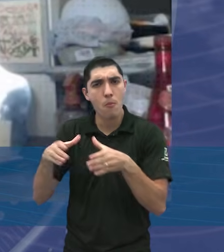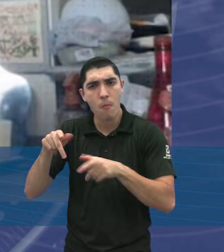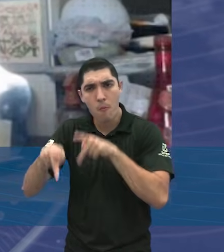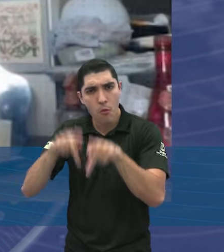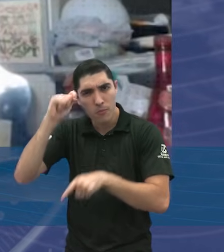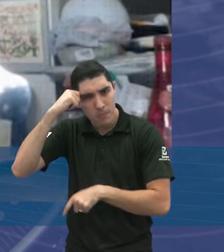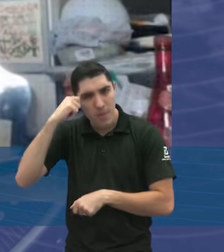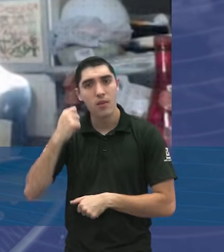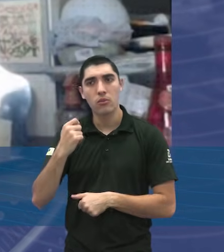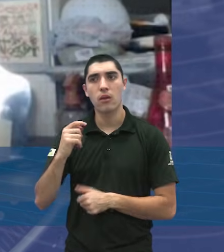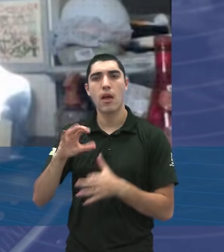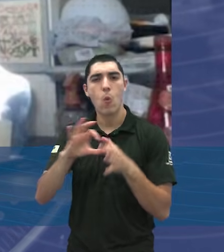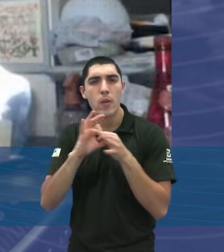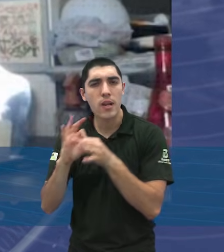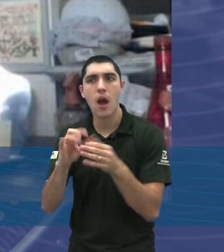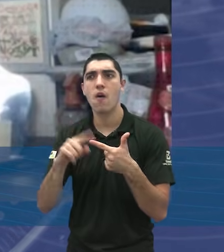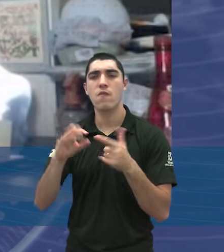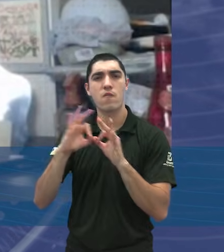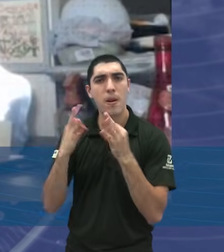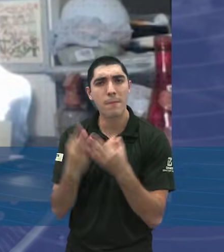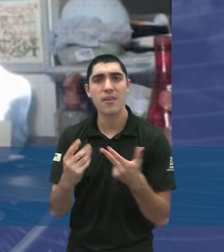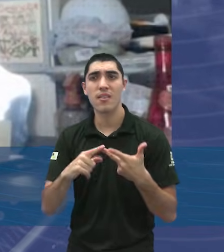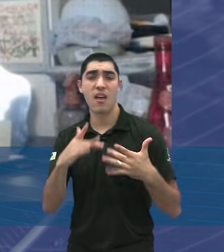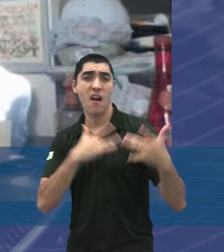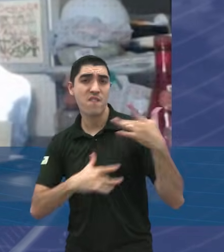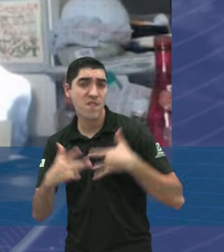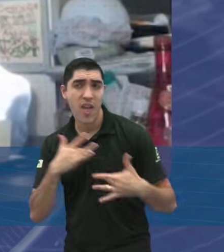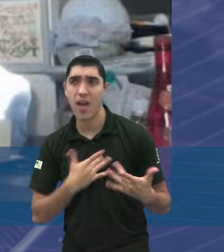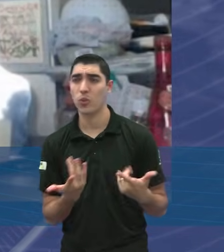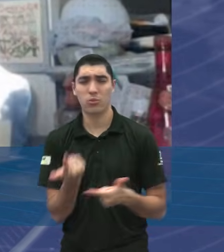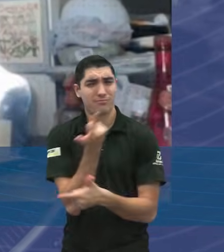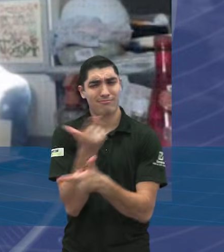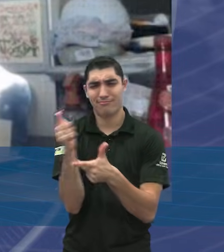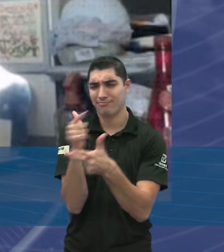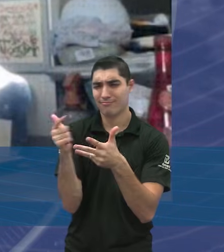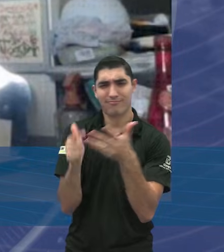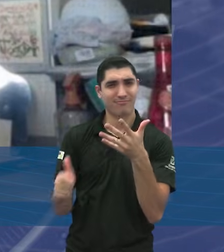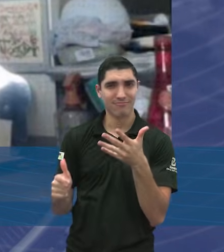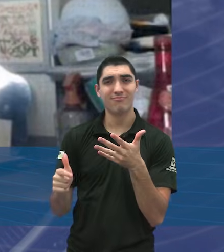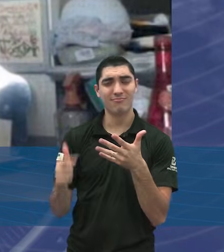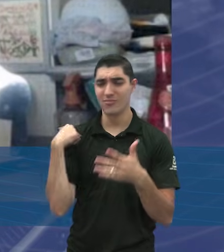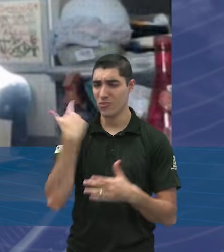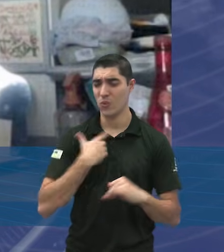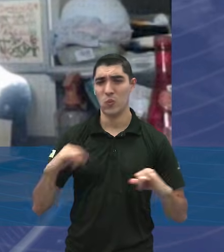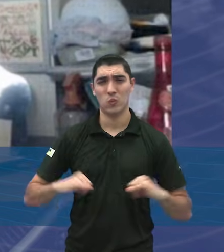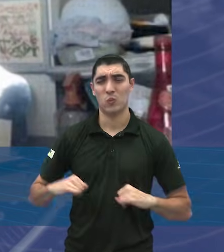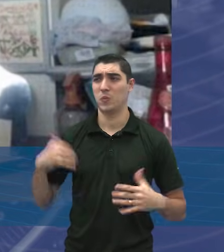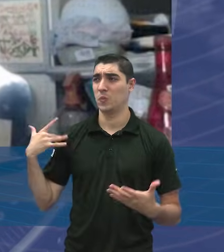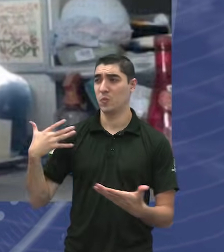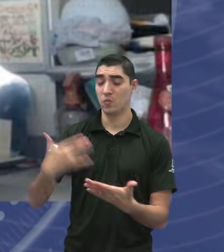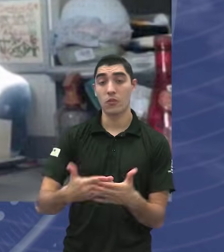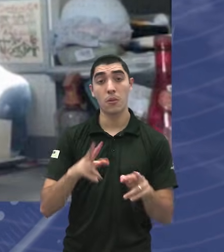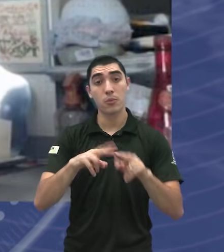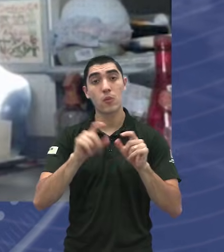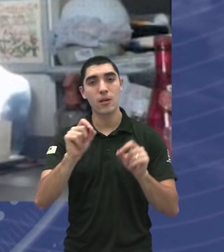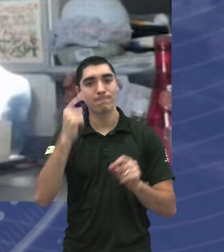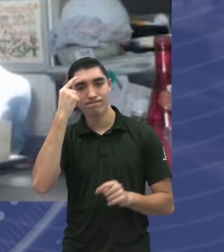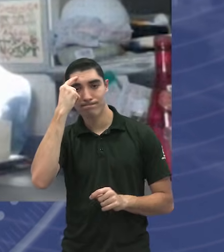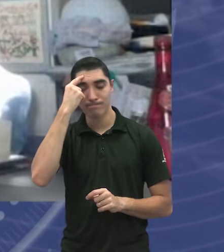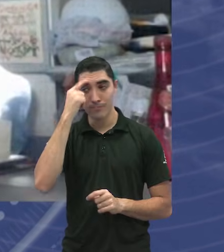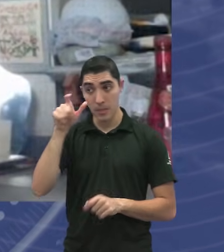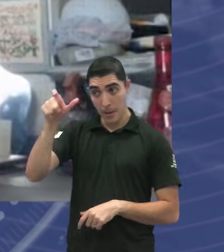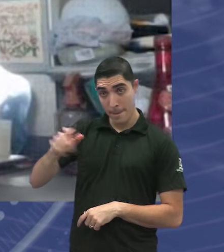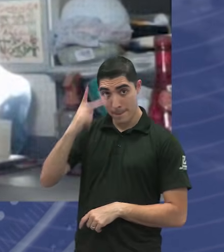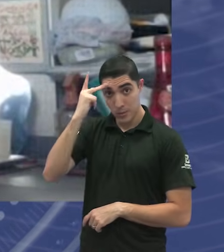famílias, é união, é coletivo, é afeto, que muito nos foi negado por muitos anos também. Então, é um olhar diferente